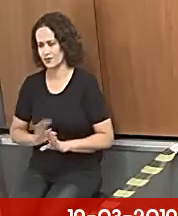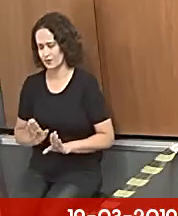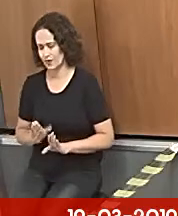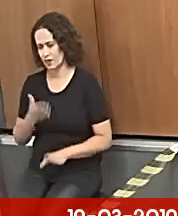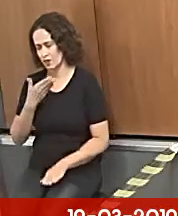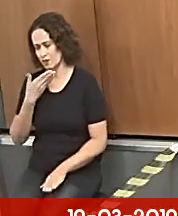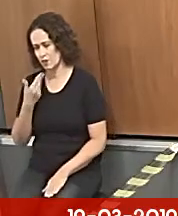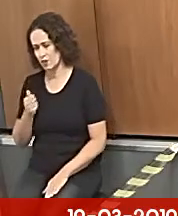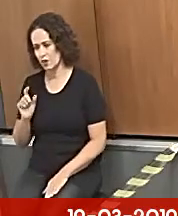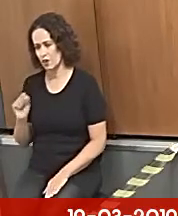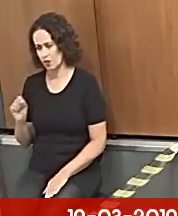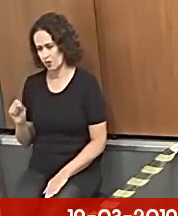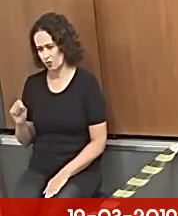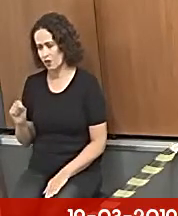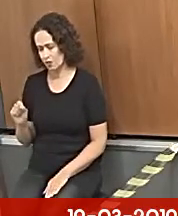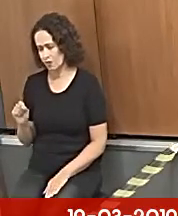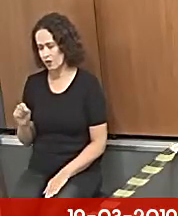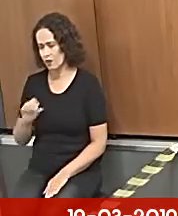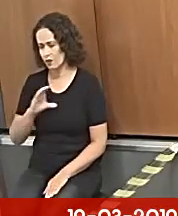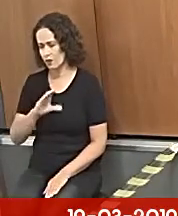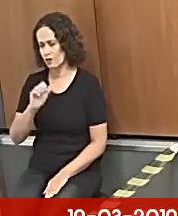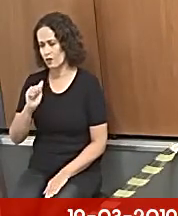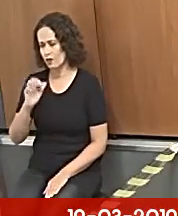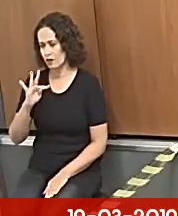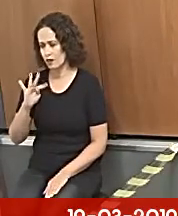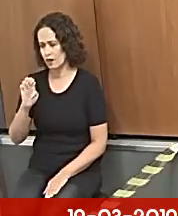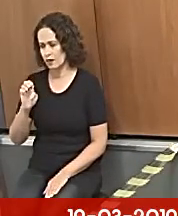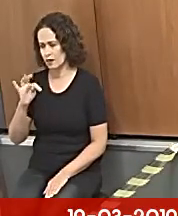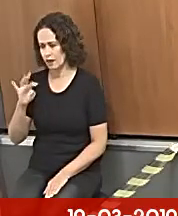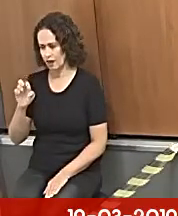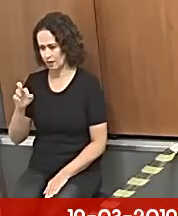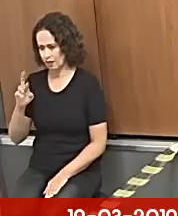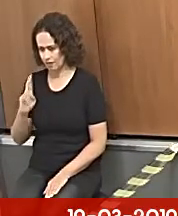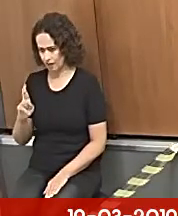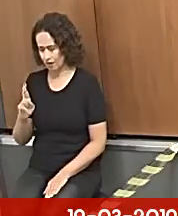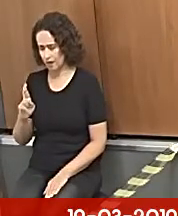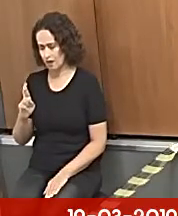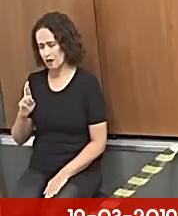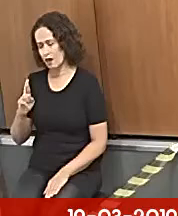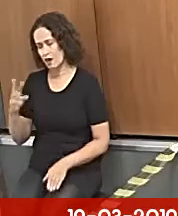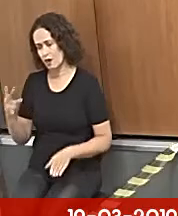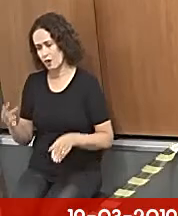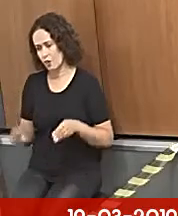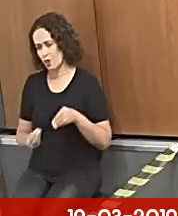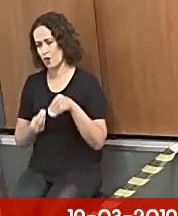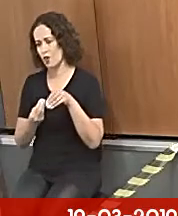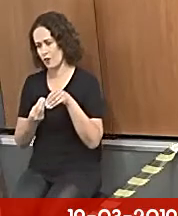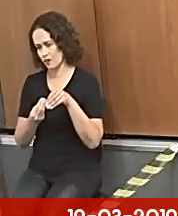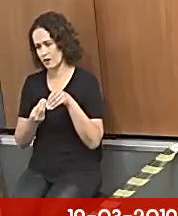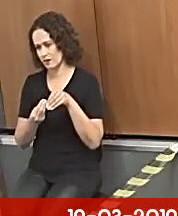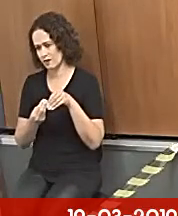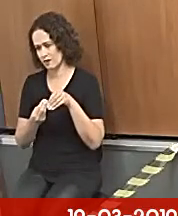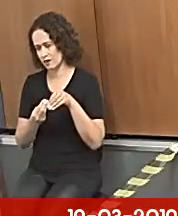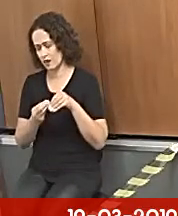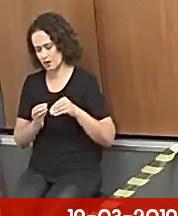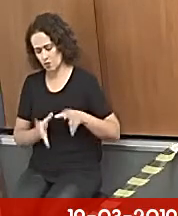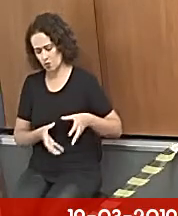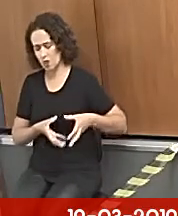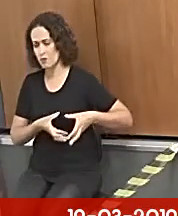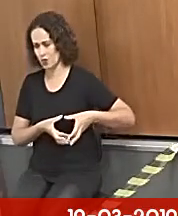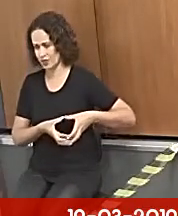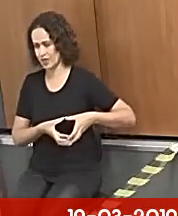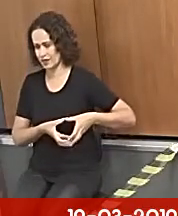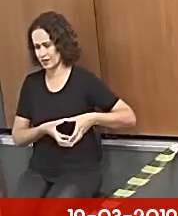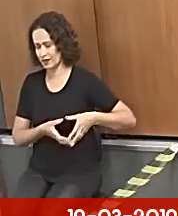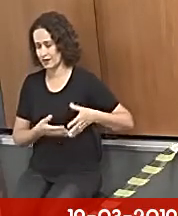que esvaziado lá em casa quando chega o lugar é muito das vezes o próprio banheiro está preparado para pessoa com deficiência